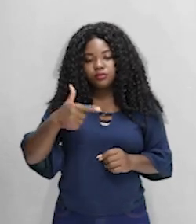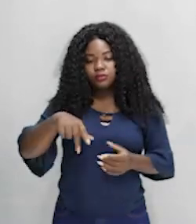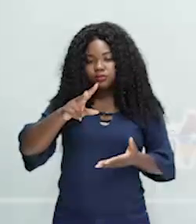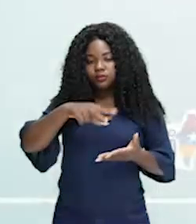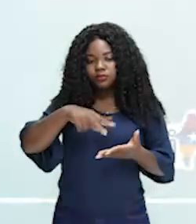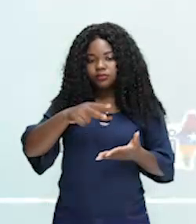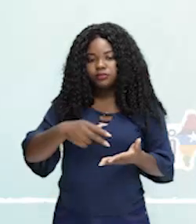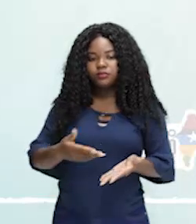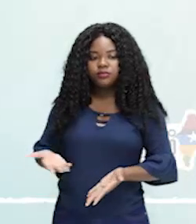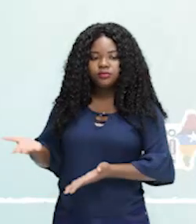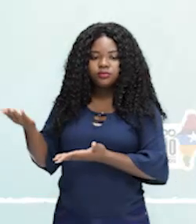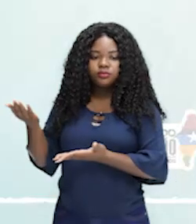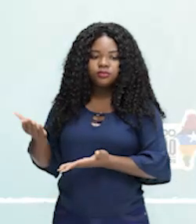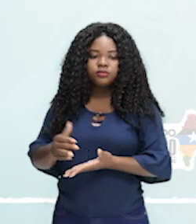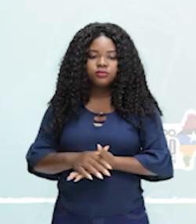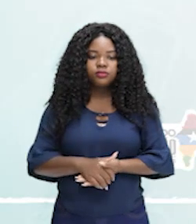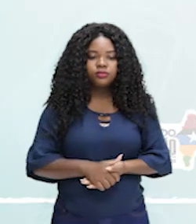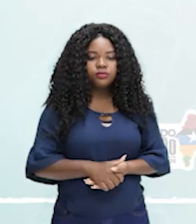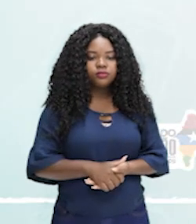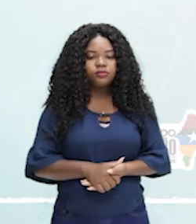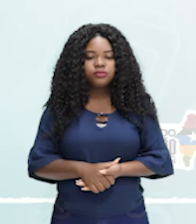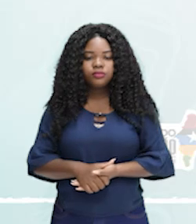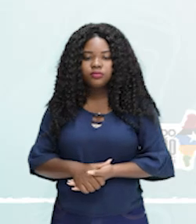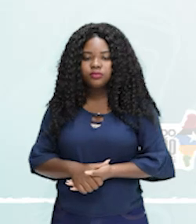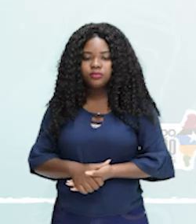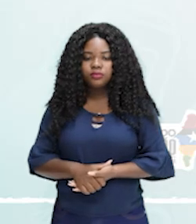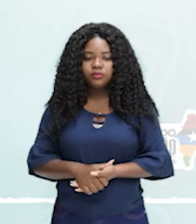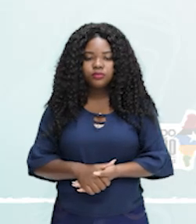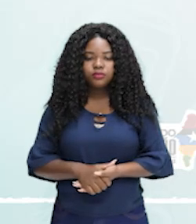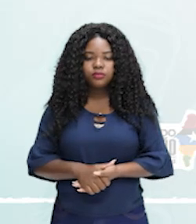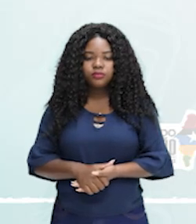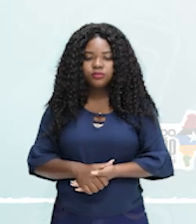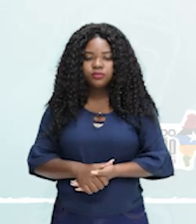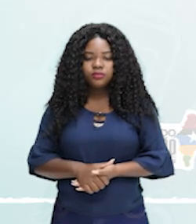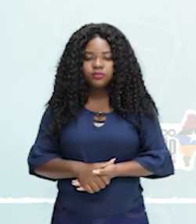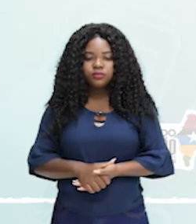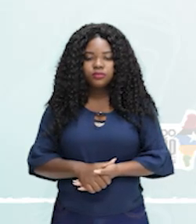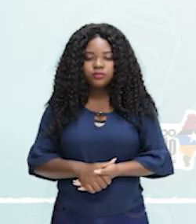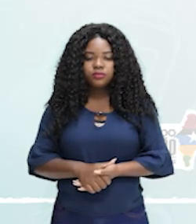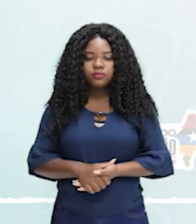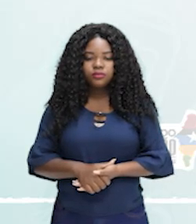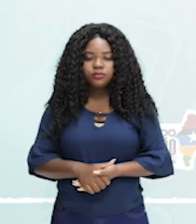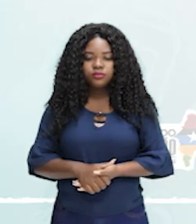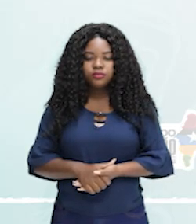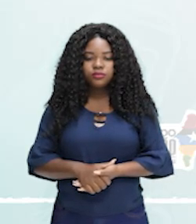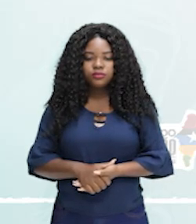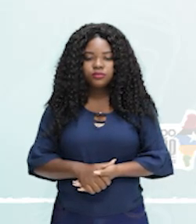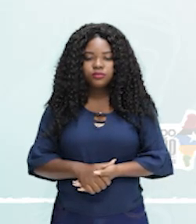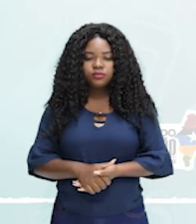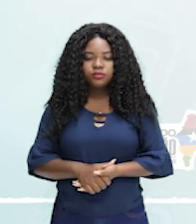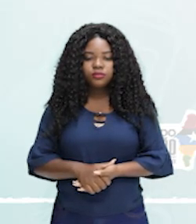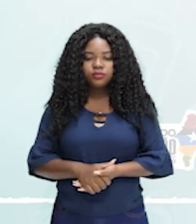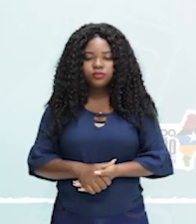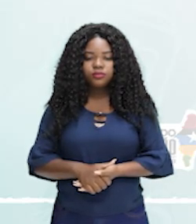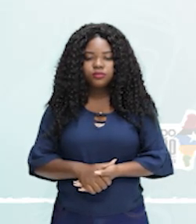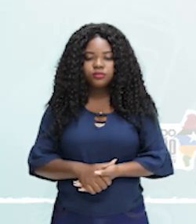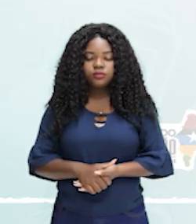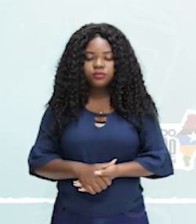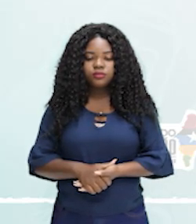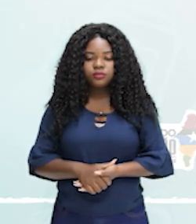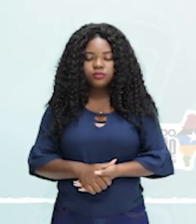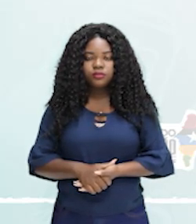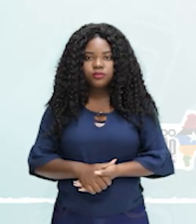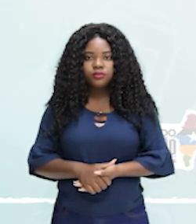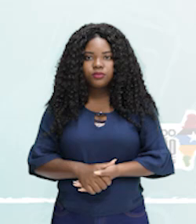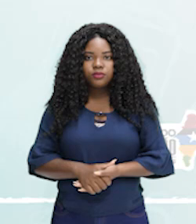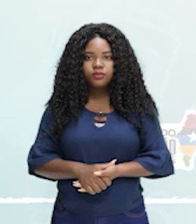A composição química e a sua concentração em miligramas por litro. Com base nesse rótulo, vamos continuar a questão.